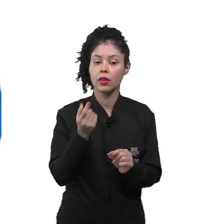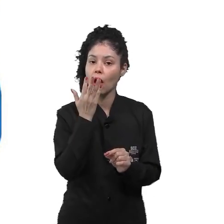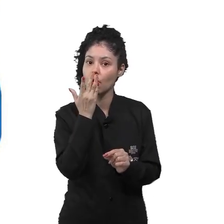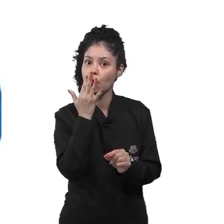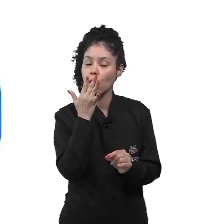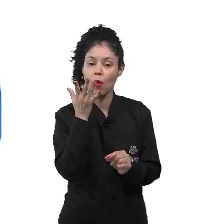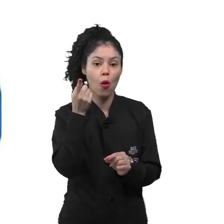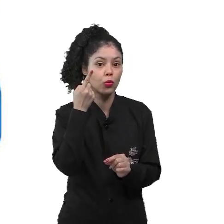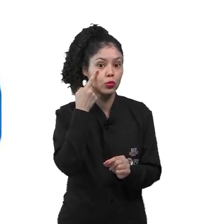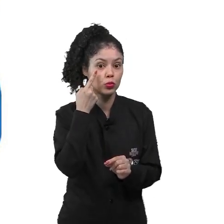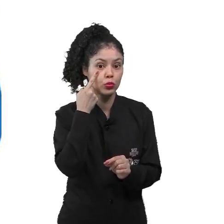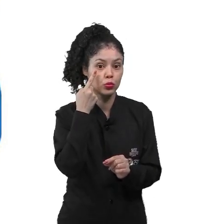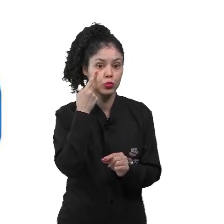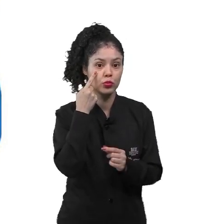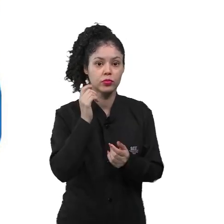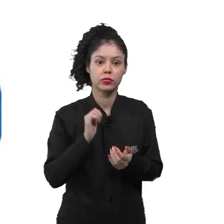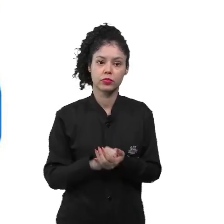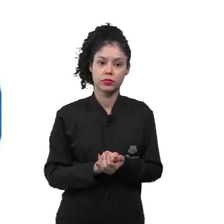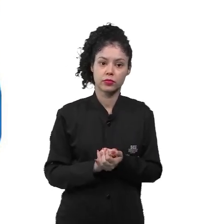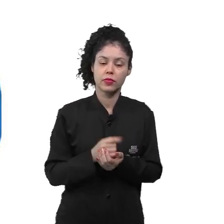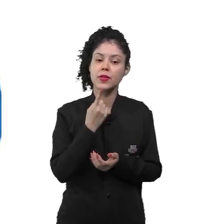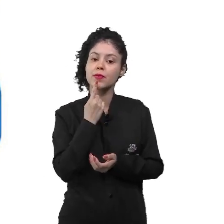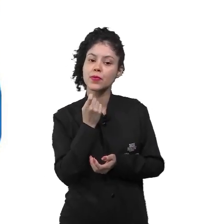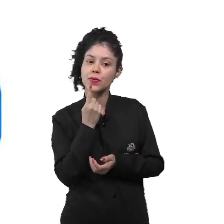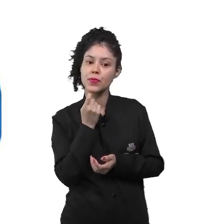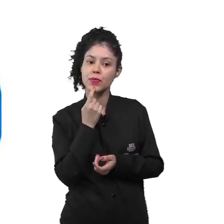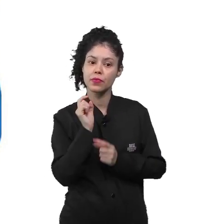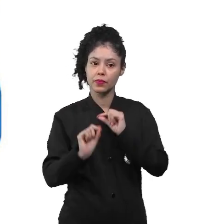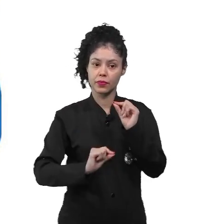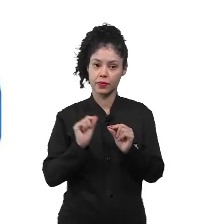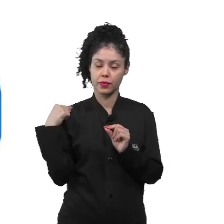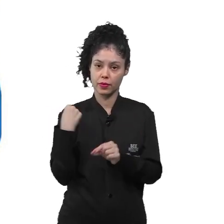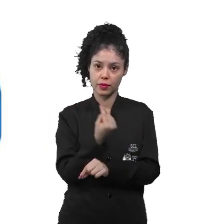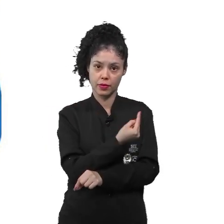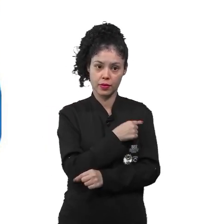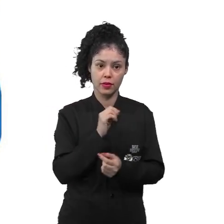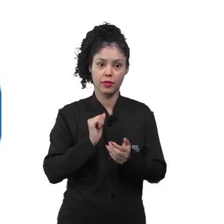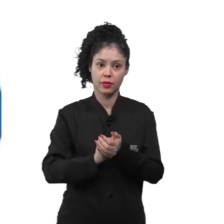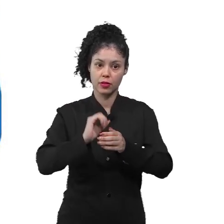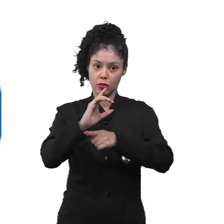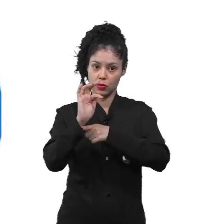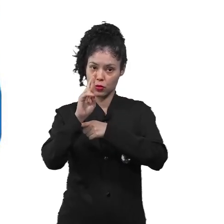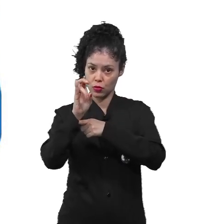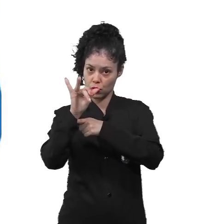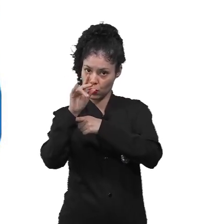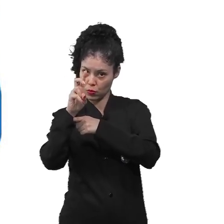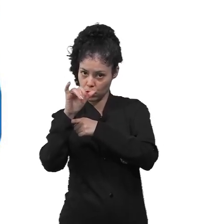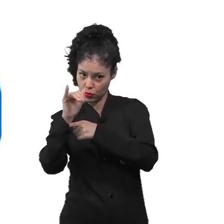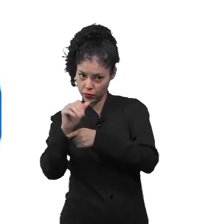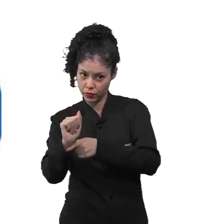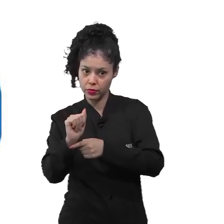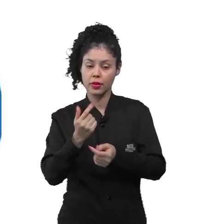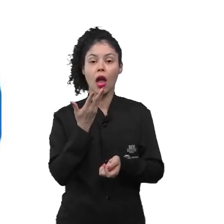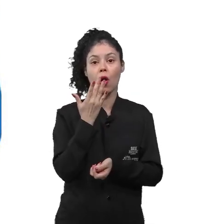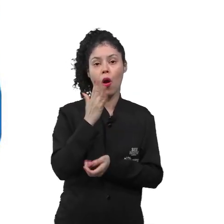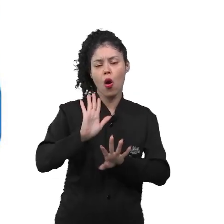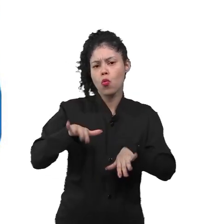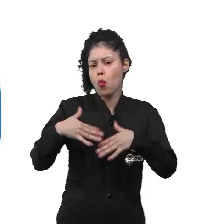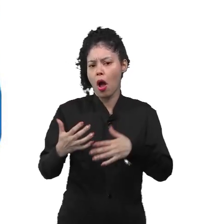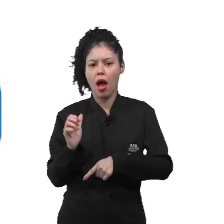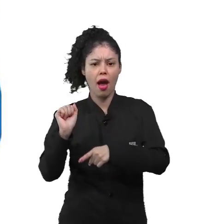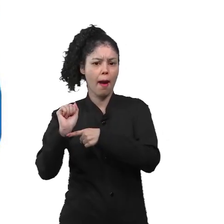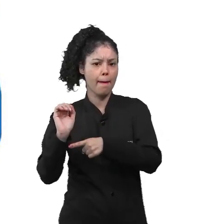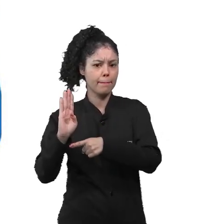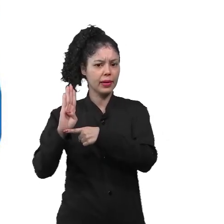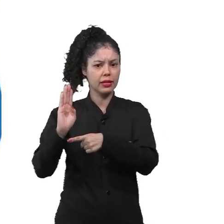ali dos nossos olhos. Aqui nessa parte vermelhinha ali dos nossos cromossomos, né, o nosso tipo sanguíneo, se vai ser A, se